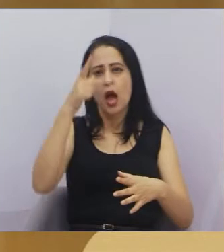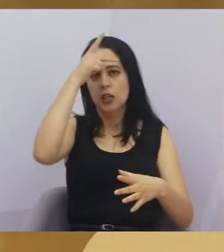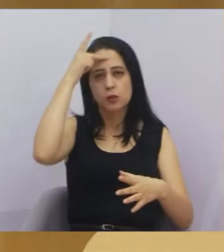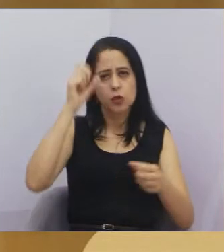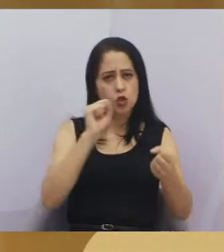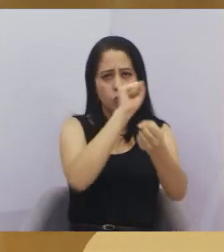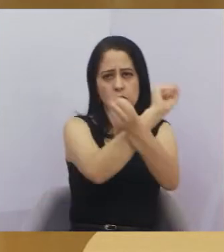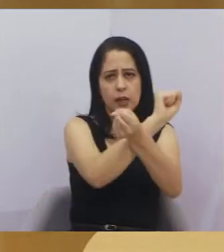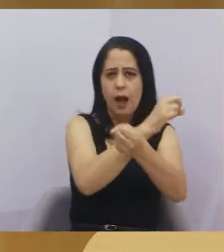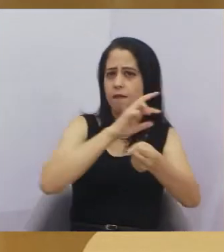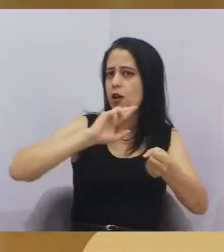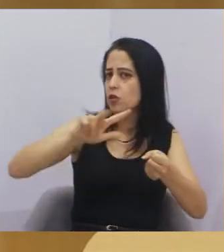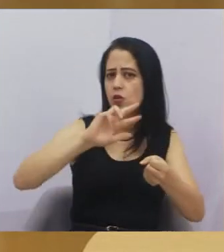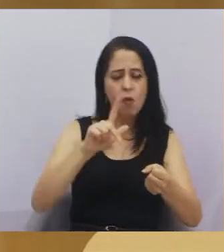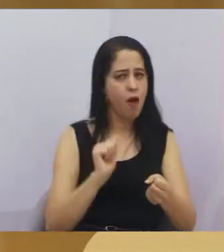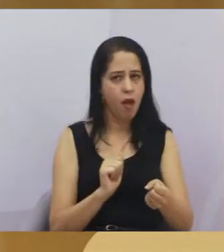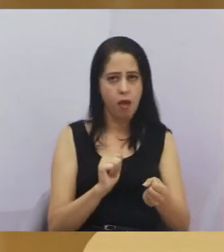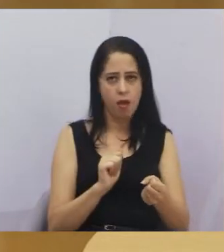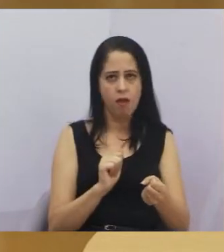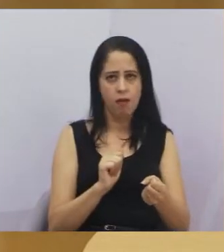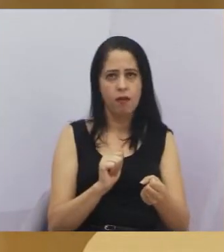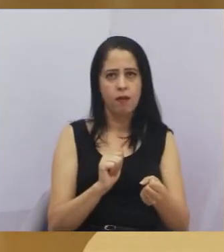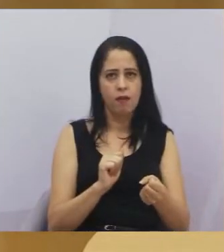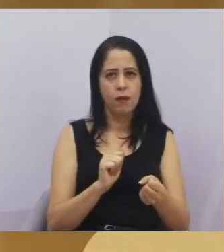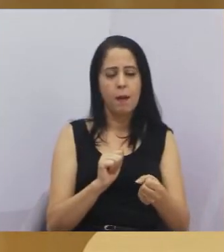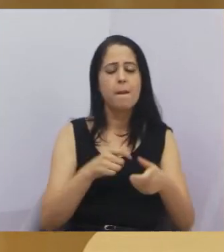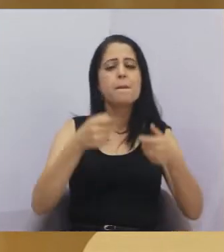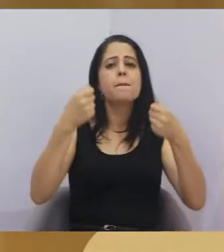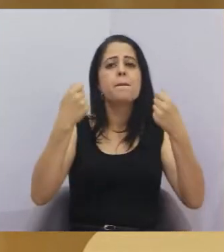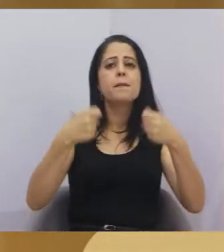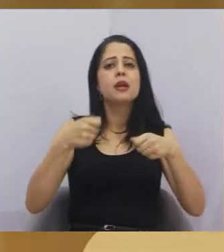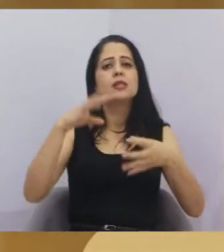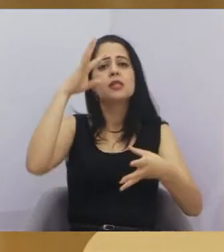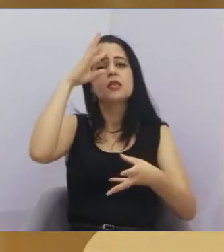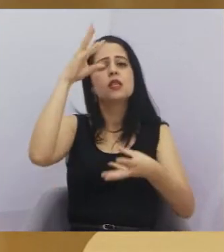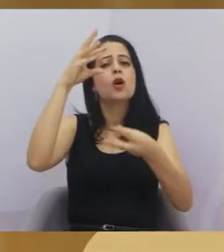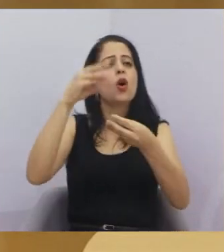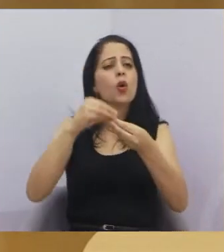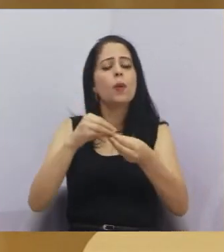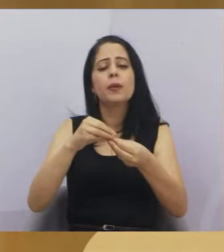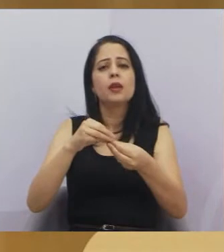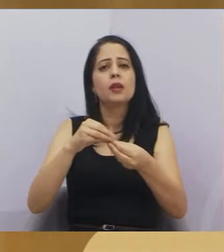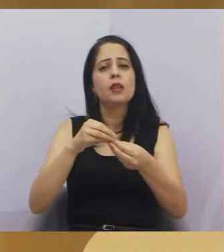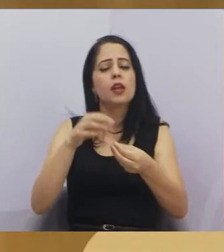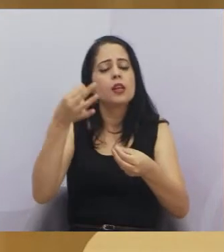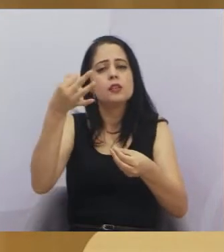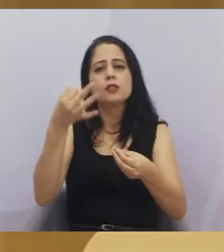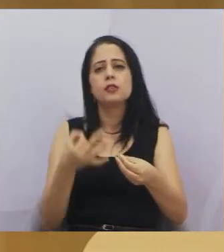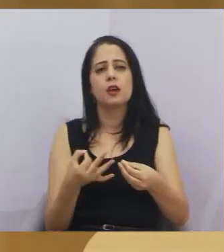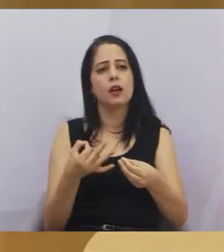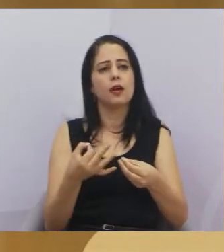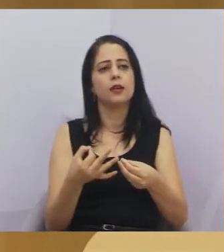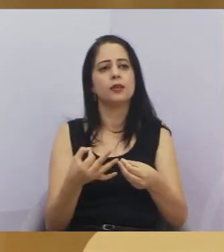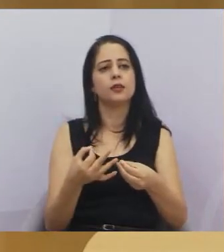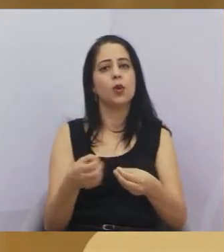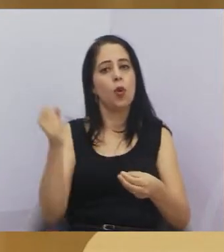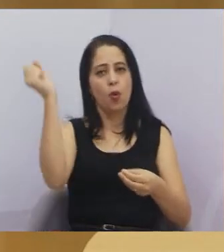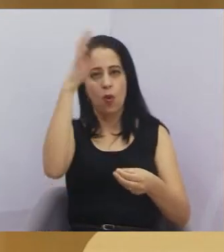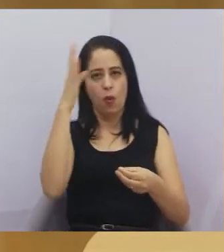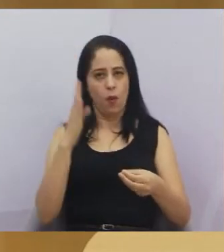humanos escravizados. E essa forma de entender os fatos faz toda a diferença. O